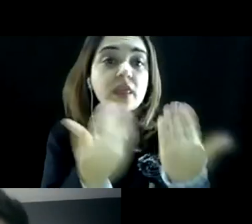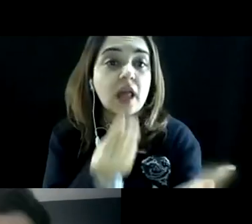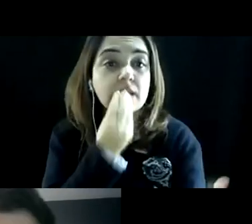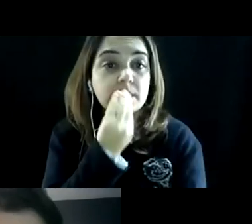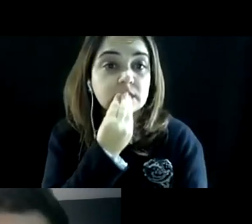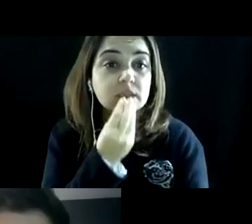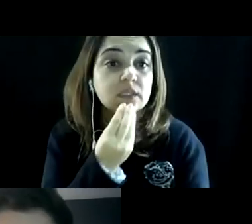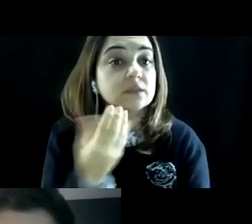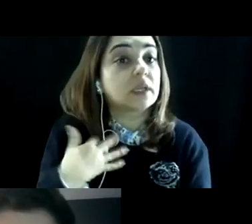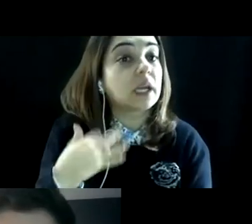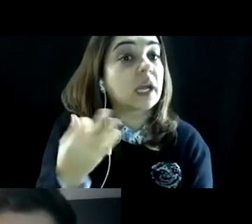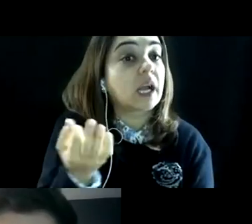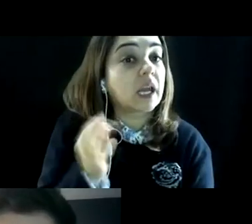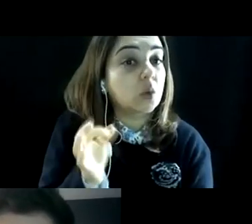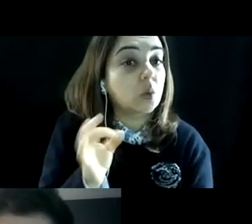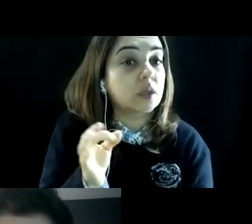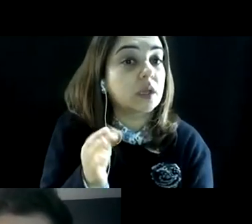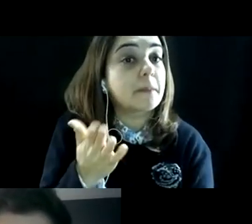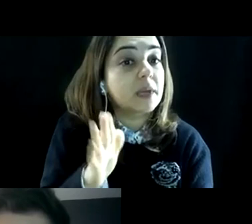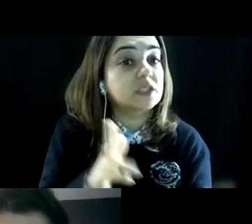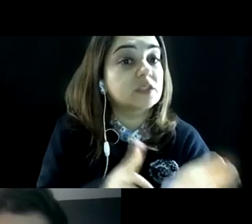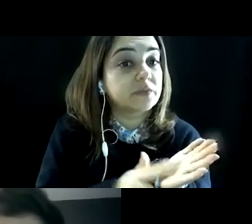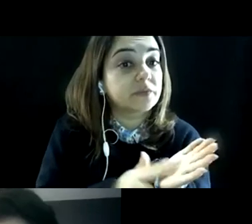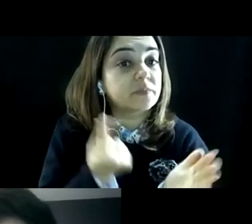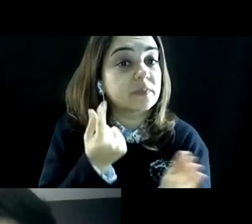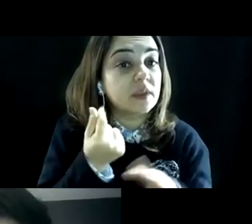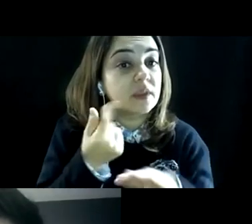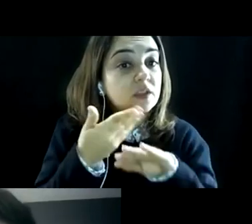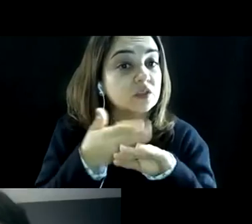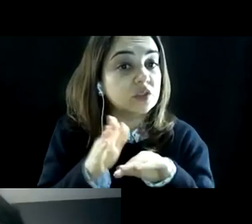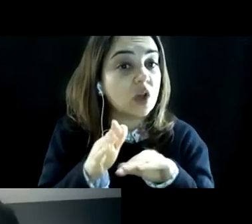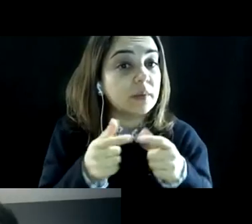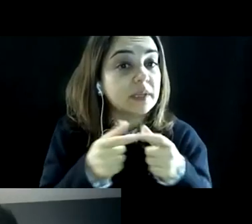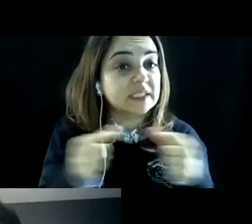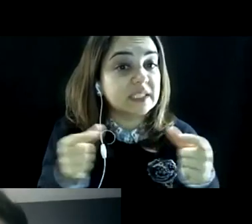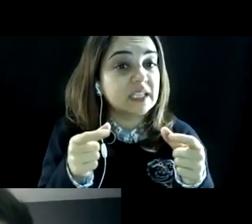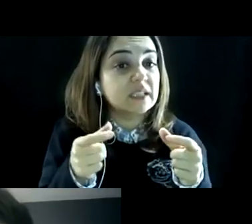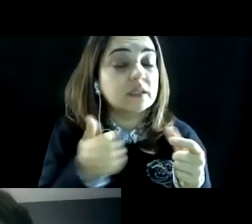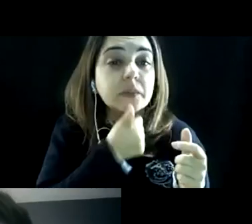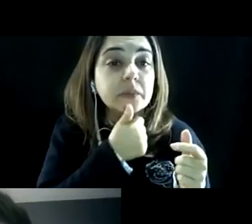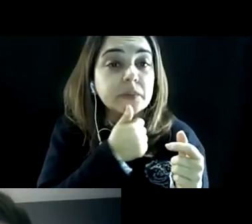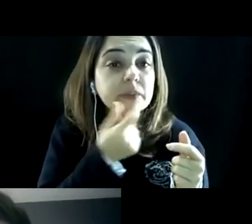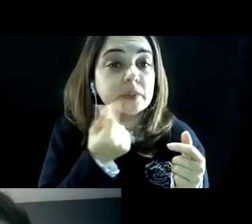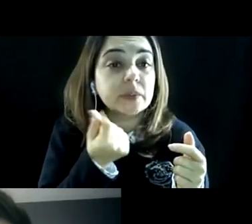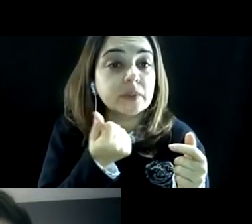cantina gratuita. A realidade é que o que sobra desse dinheiro da senha não é investido no ensino profissional e ninguém sabe para onde é que esse dinheiro vai do ponto de